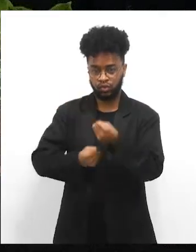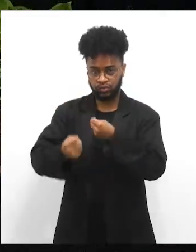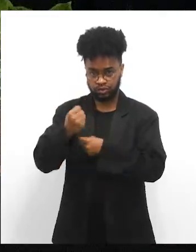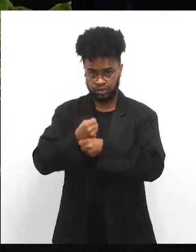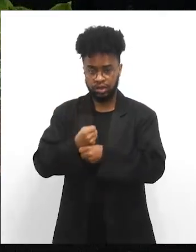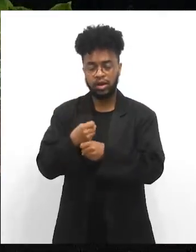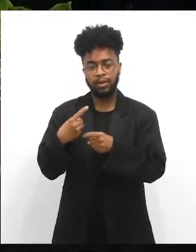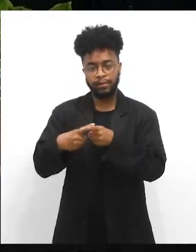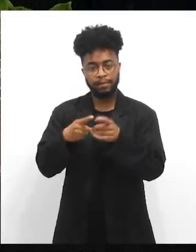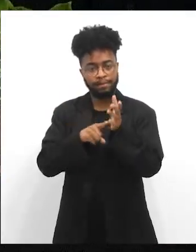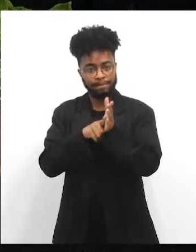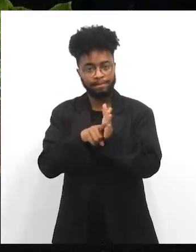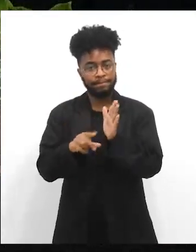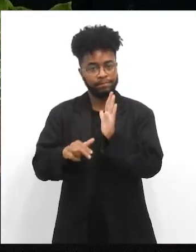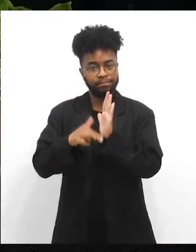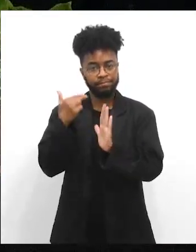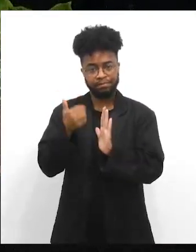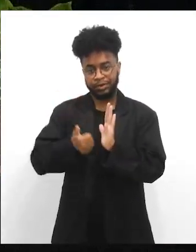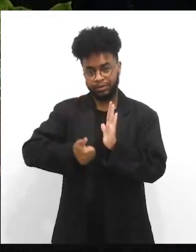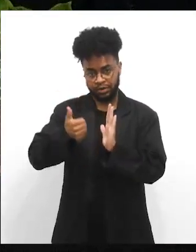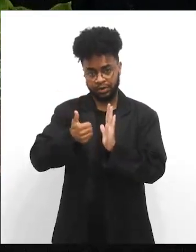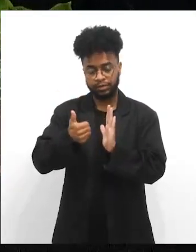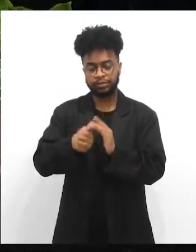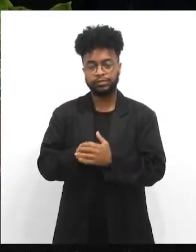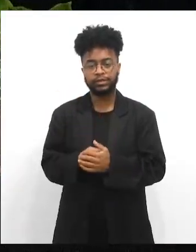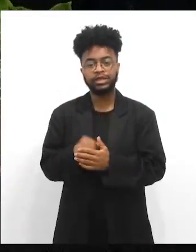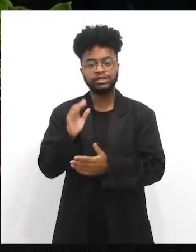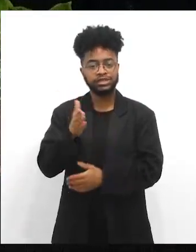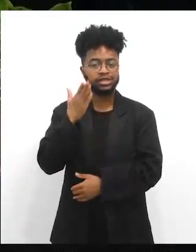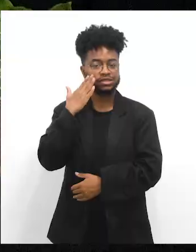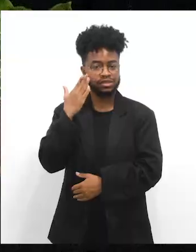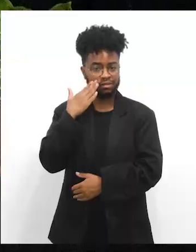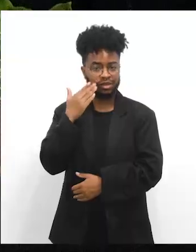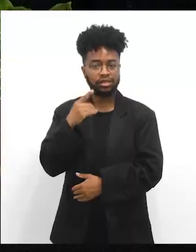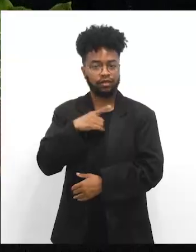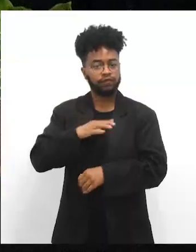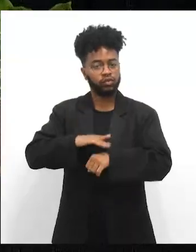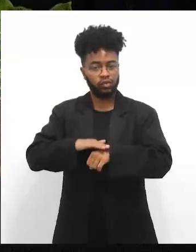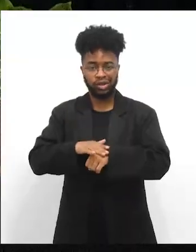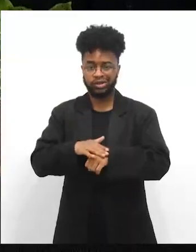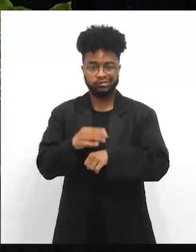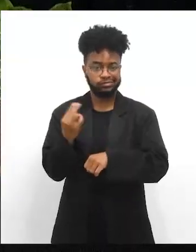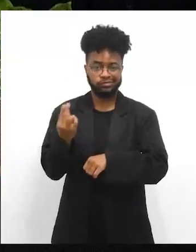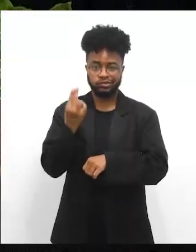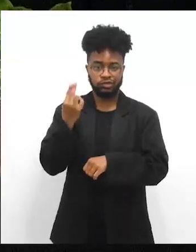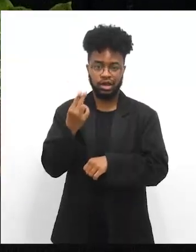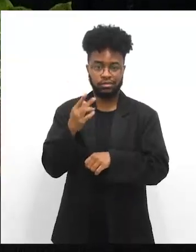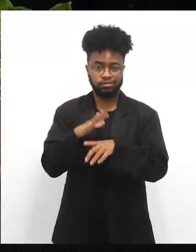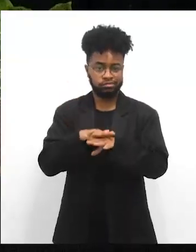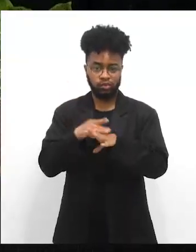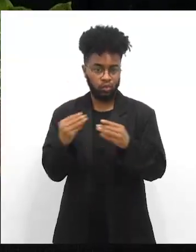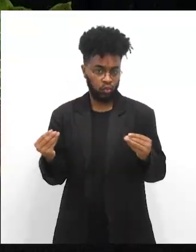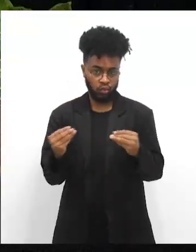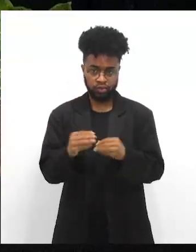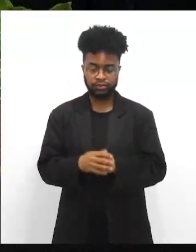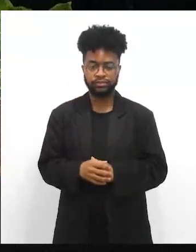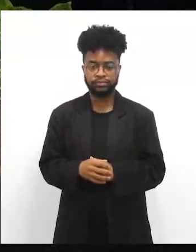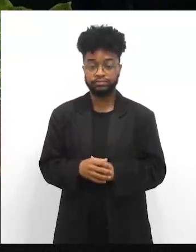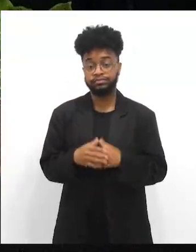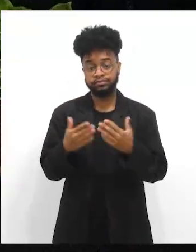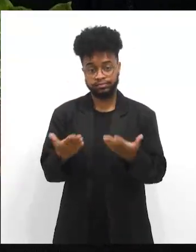severo há 2 anos, quando ela fez a primeira cirurgia. Então ali ela já sabia que era alguma coisa quase que